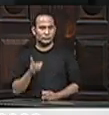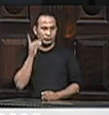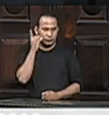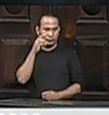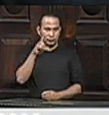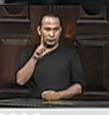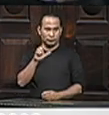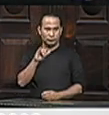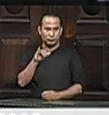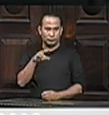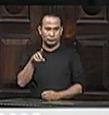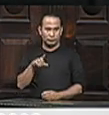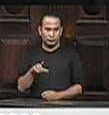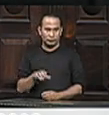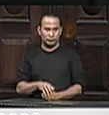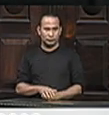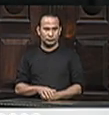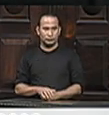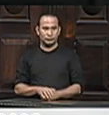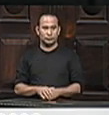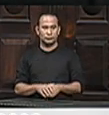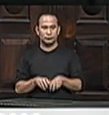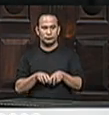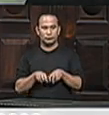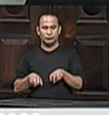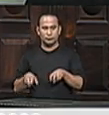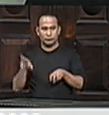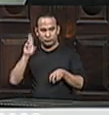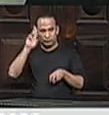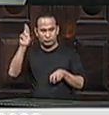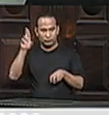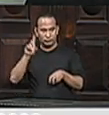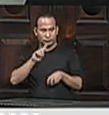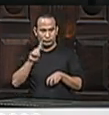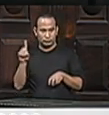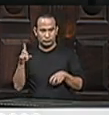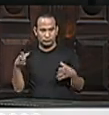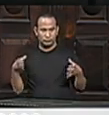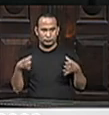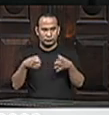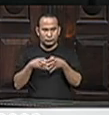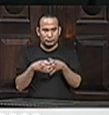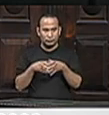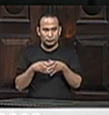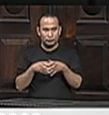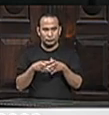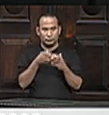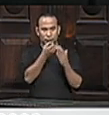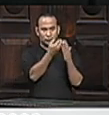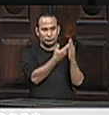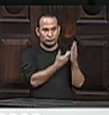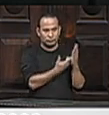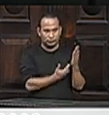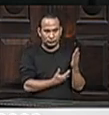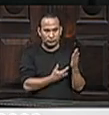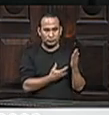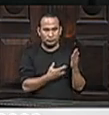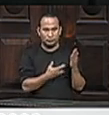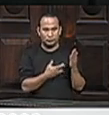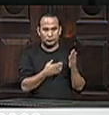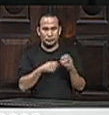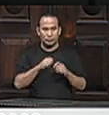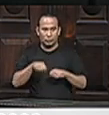de Vossa Excelência. Seguido a Osório 2-1. O Wanderson Nogueira 3-1. E agora, 3-2. Senhor presidente, questão de